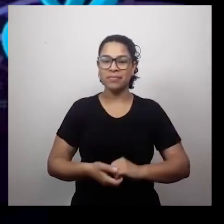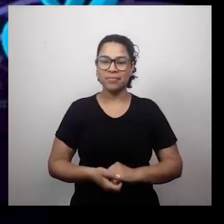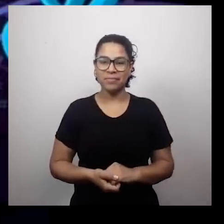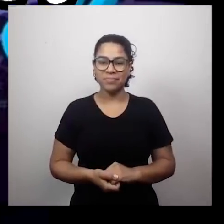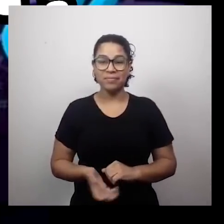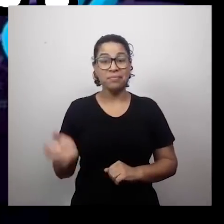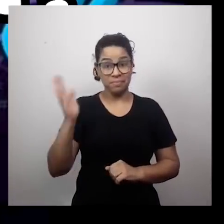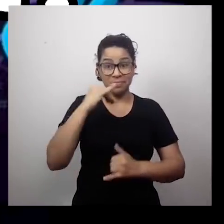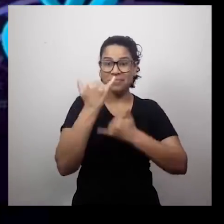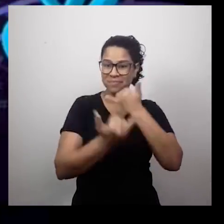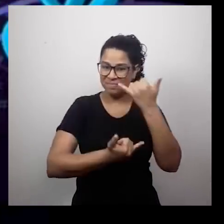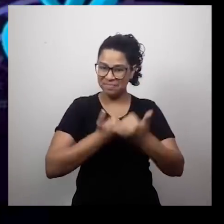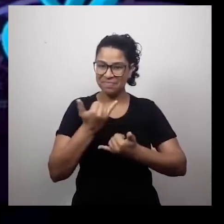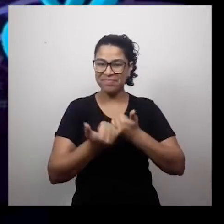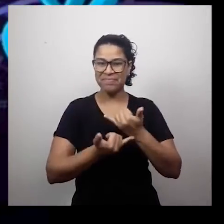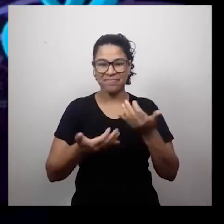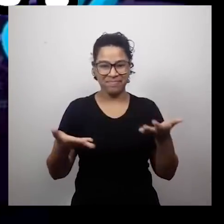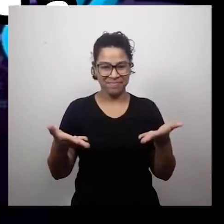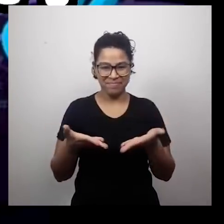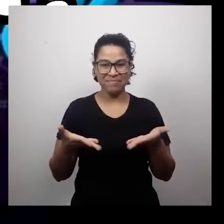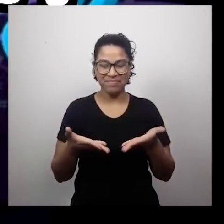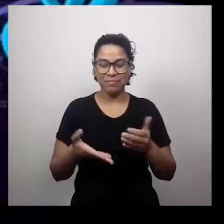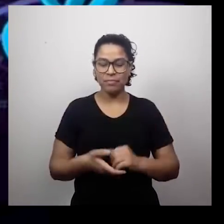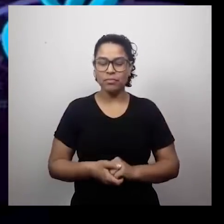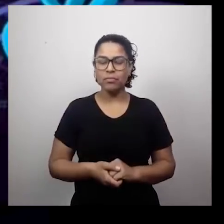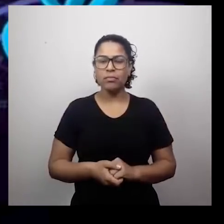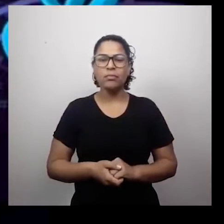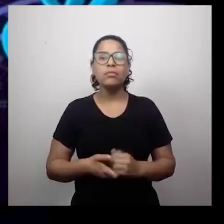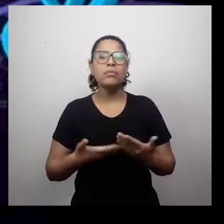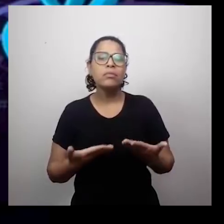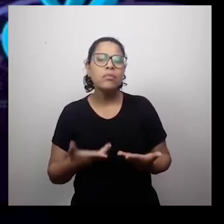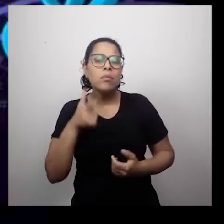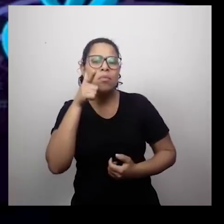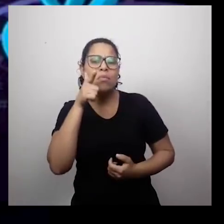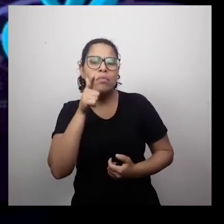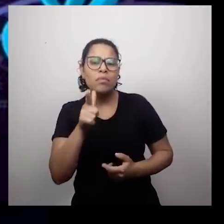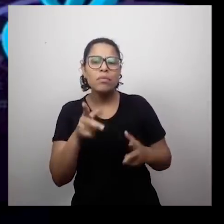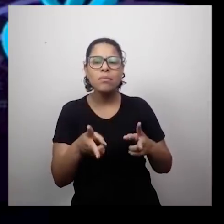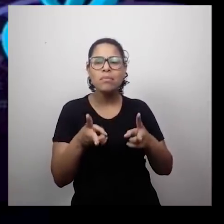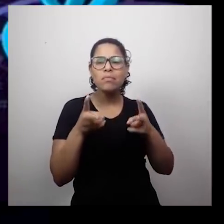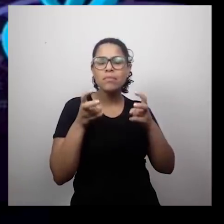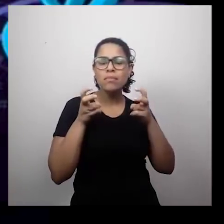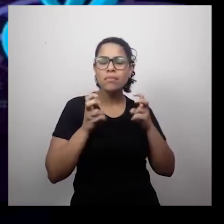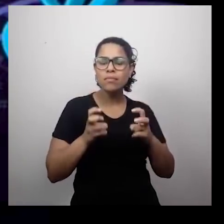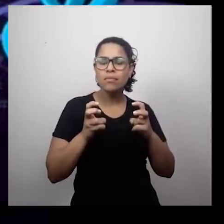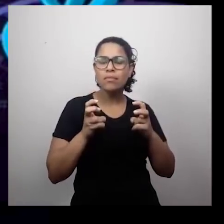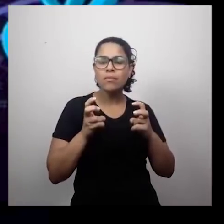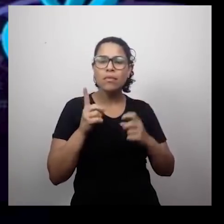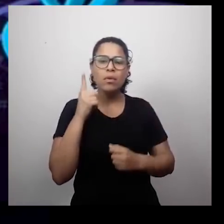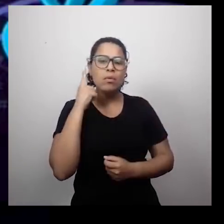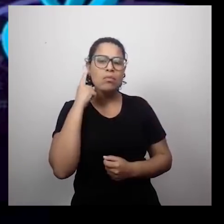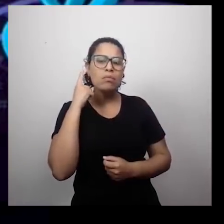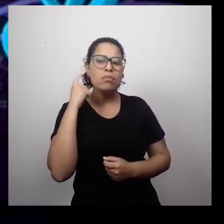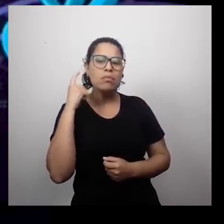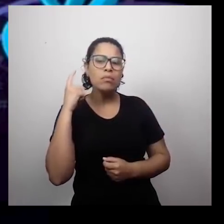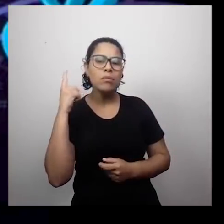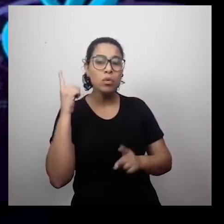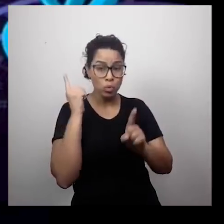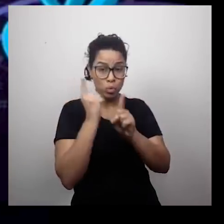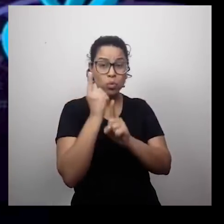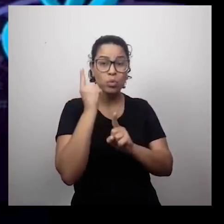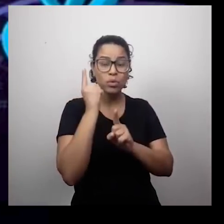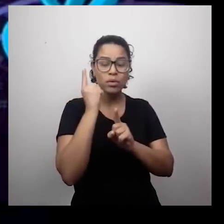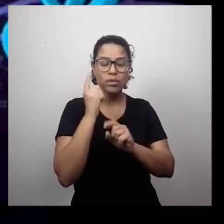Let's play, vamos brincar. Será que a gente consegue descobrir o nome do instrumento musical ouvindo o som dele?